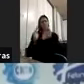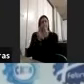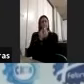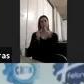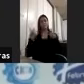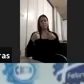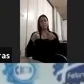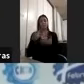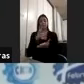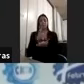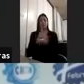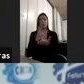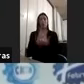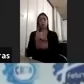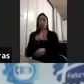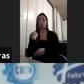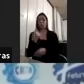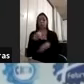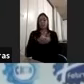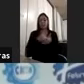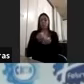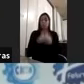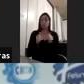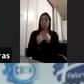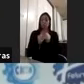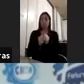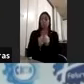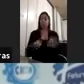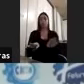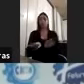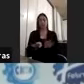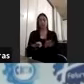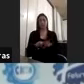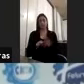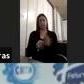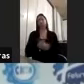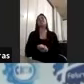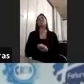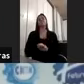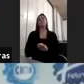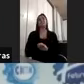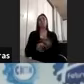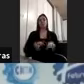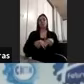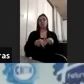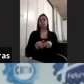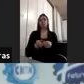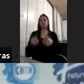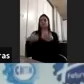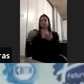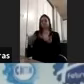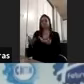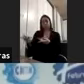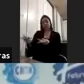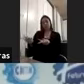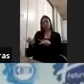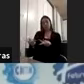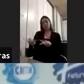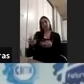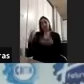assim, você tem essa condição aí, Assembleia, né? O seu cargo lhe dá essa condição, essa proximidade